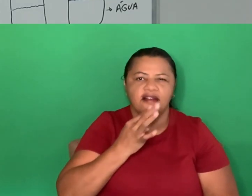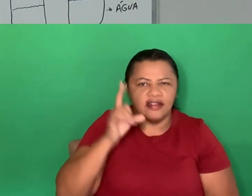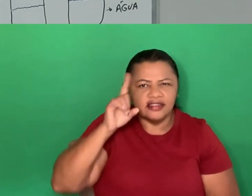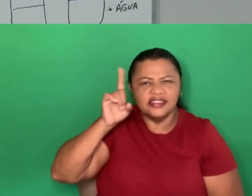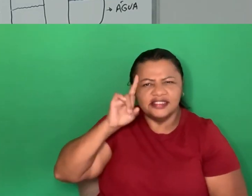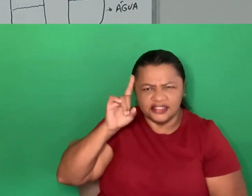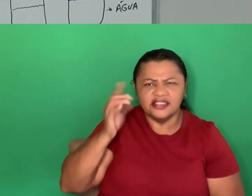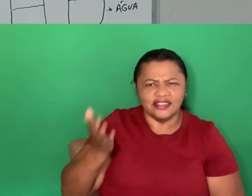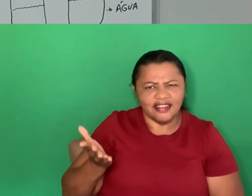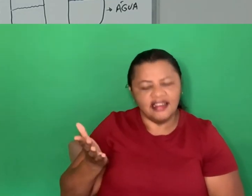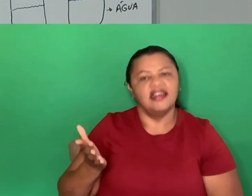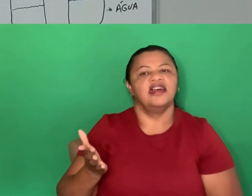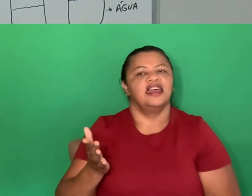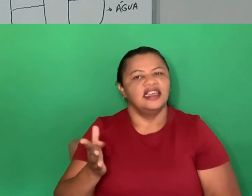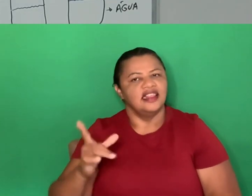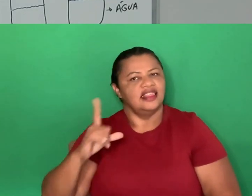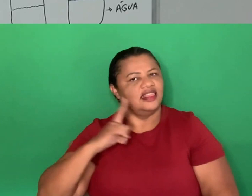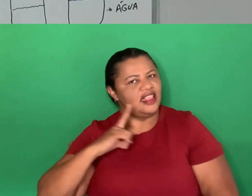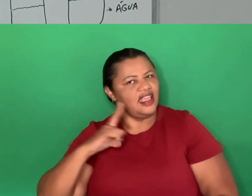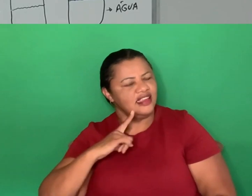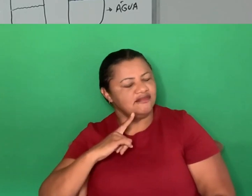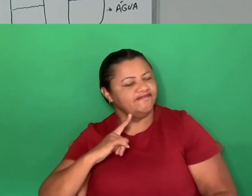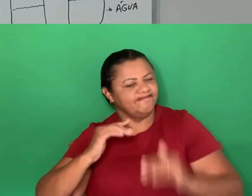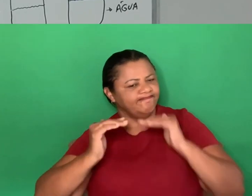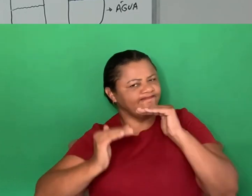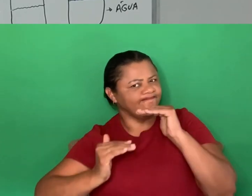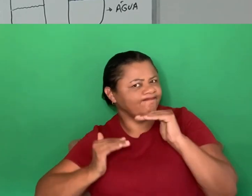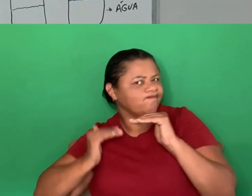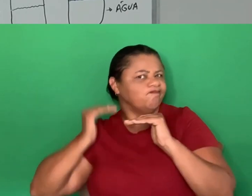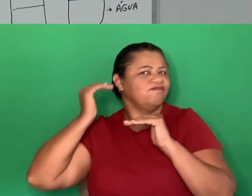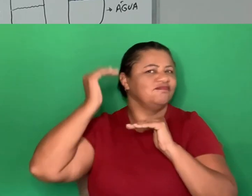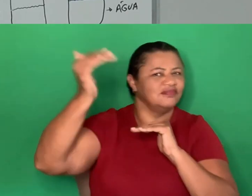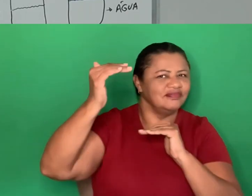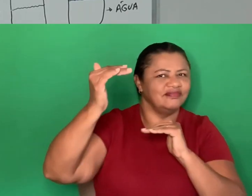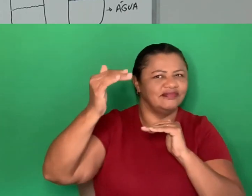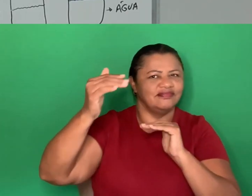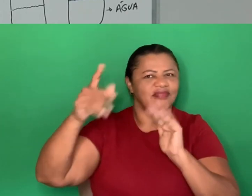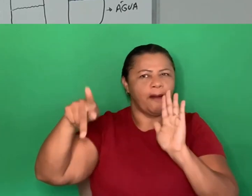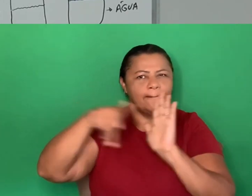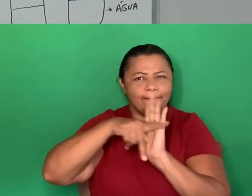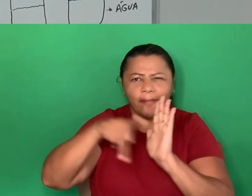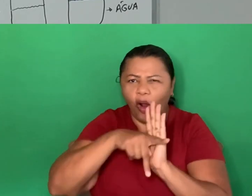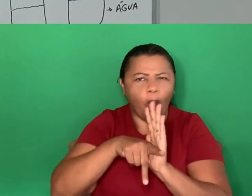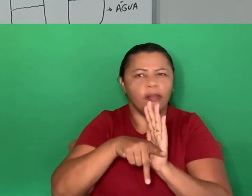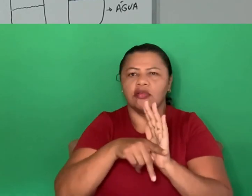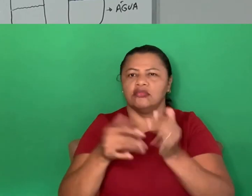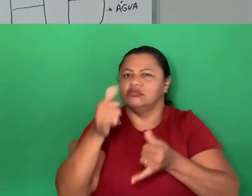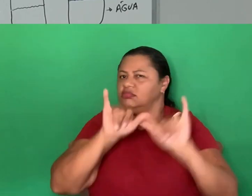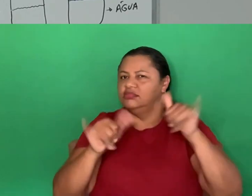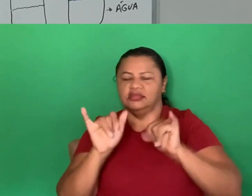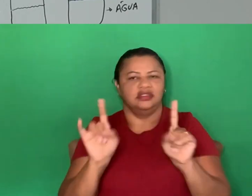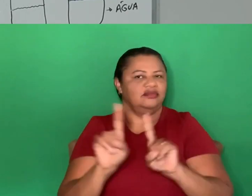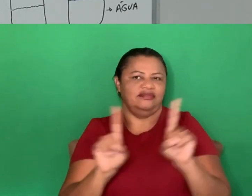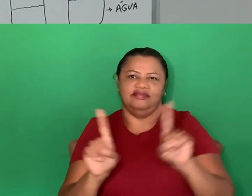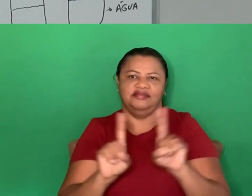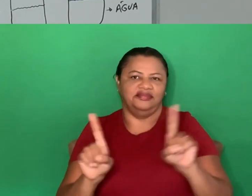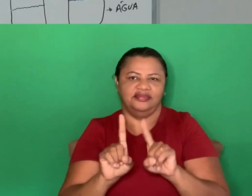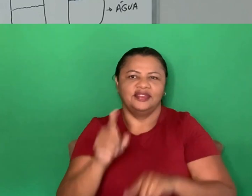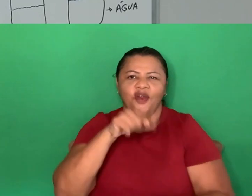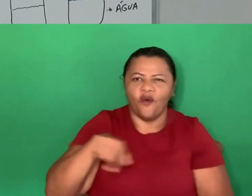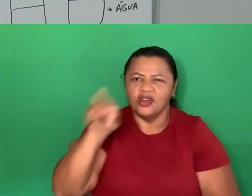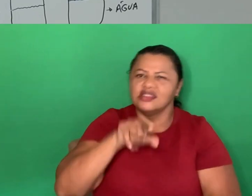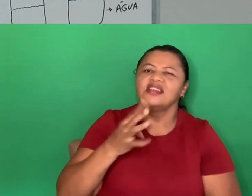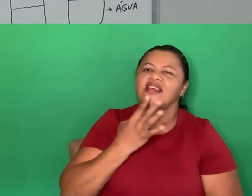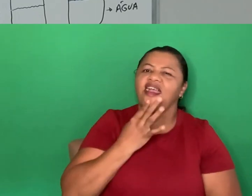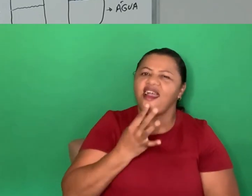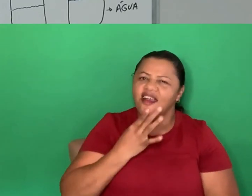única fase. O que é um sistema homogêneo? Nós dizemos que um sistema é homogêneo quando ele tiver uma única fase. Eu